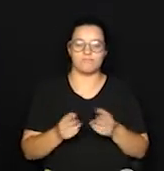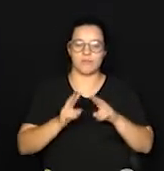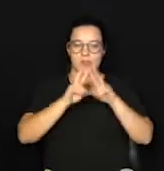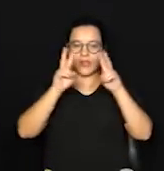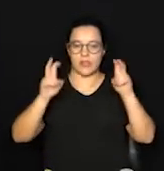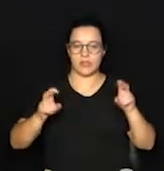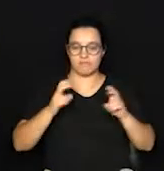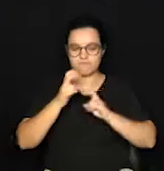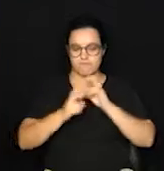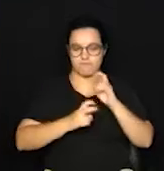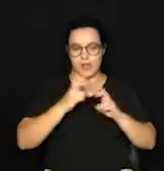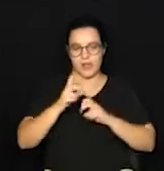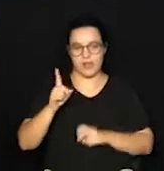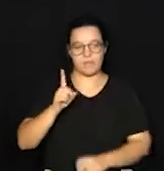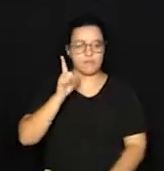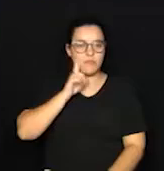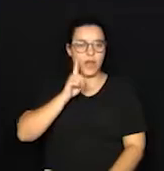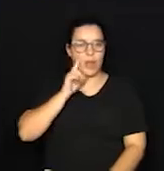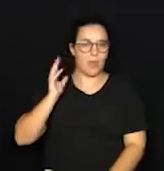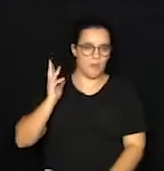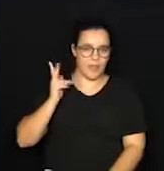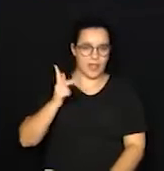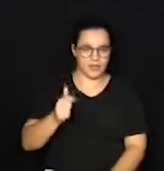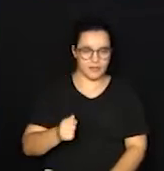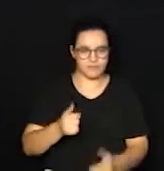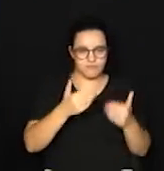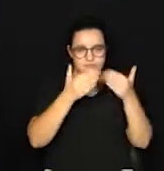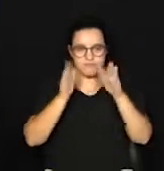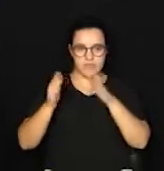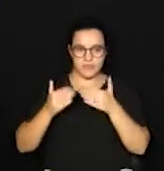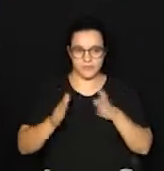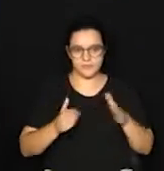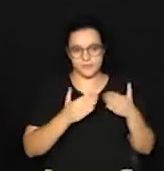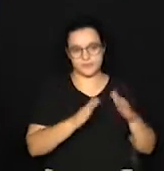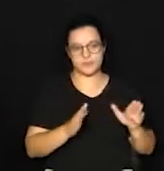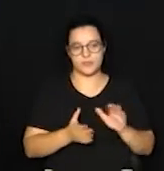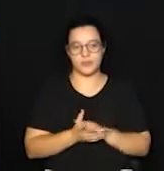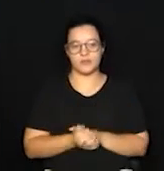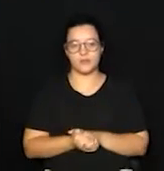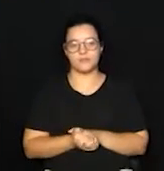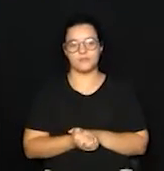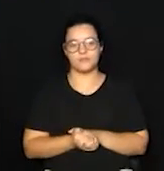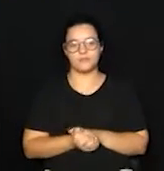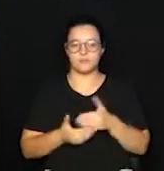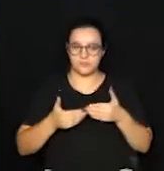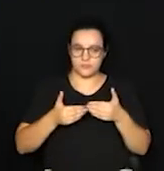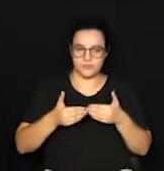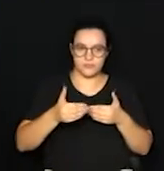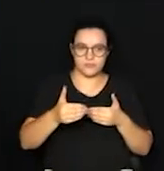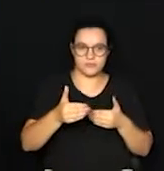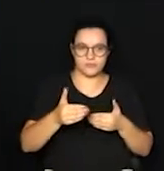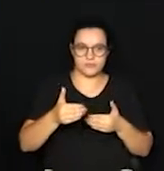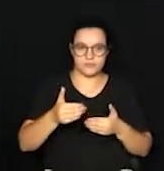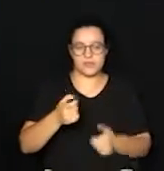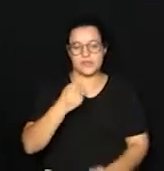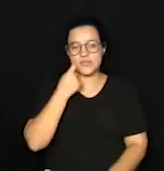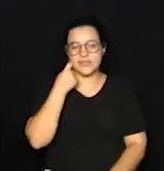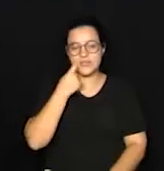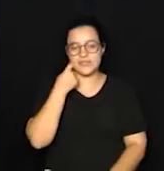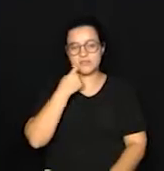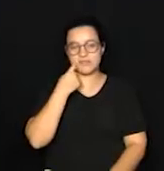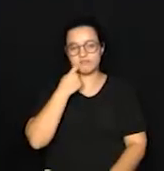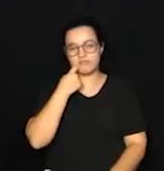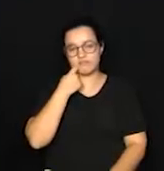parque lá em Americana. A gente já falou em Campinas, em outras cidades. Em Americana também está previsto para a partir de